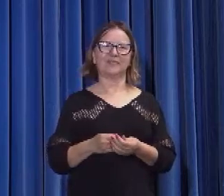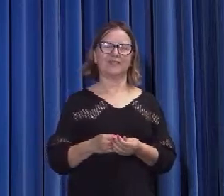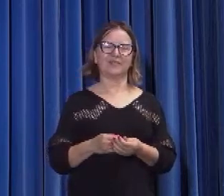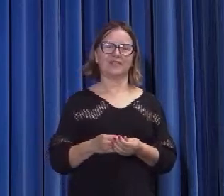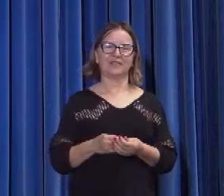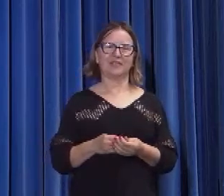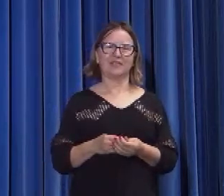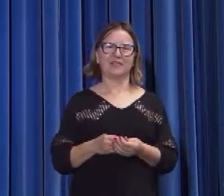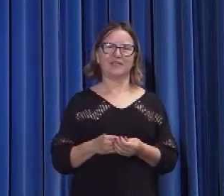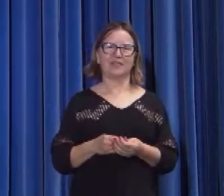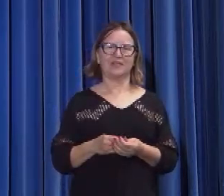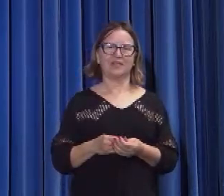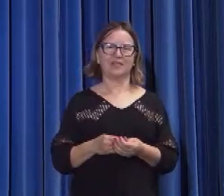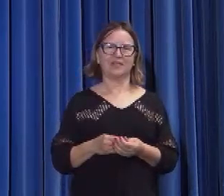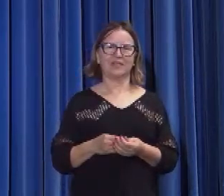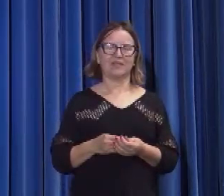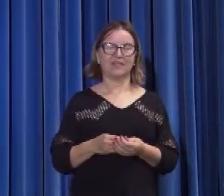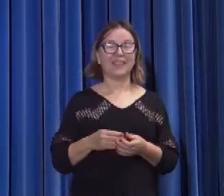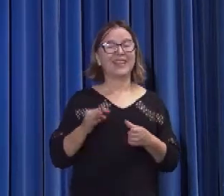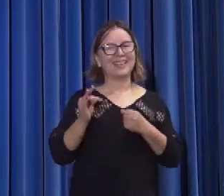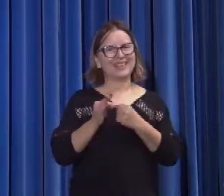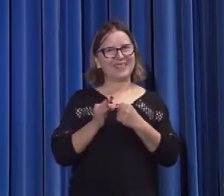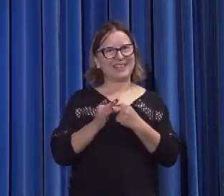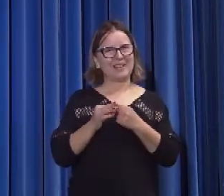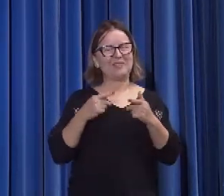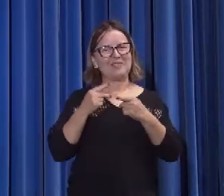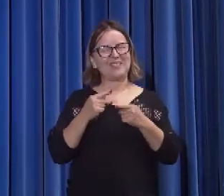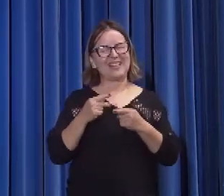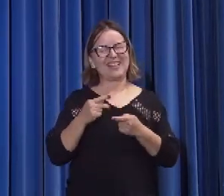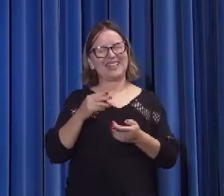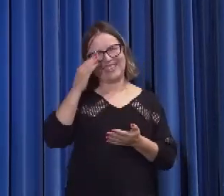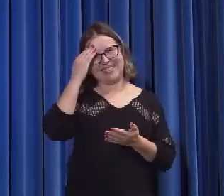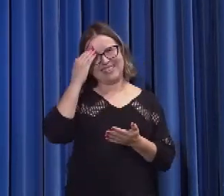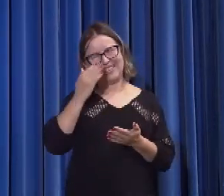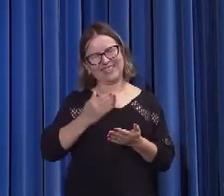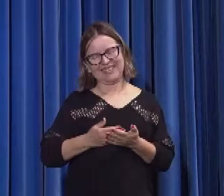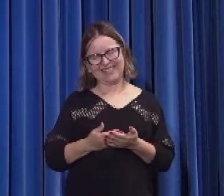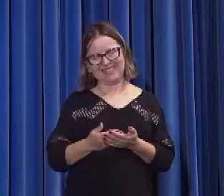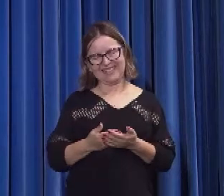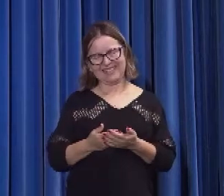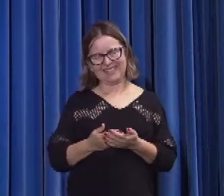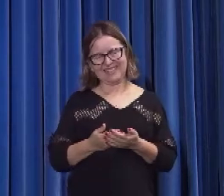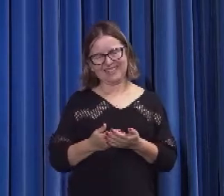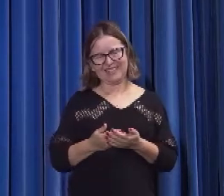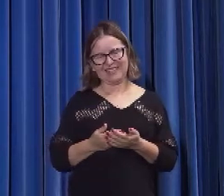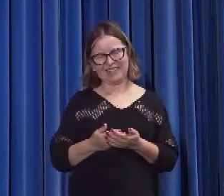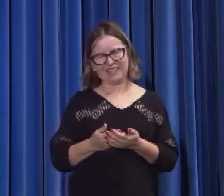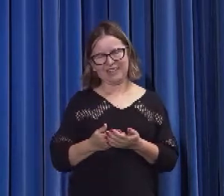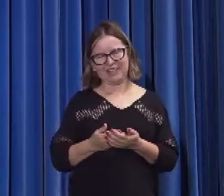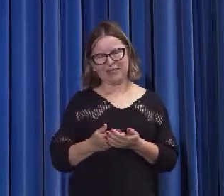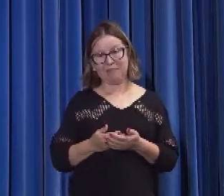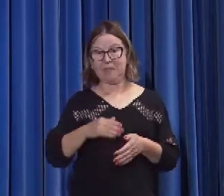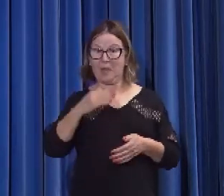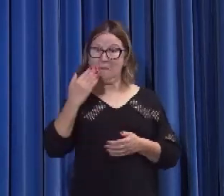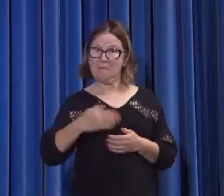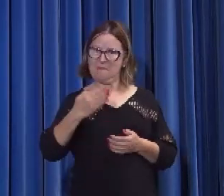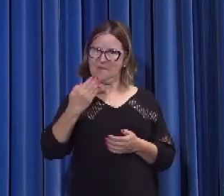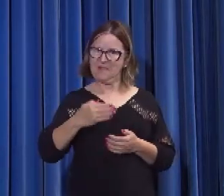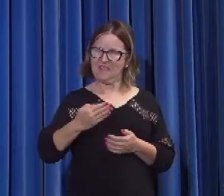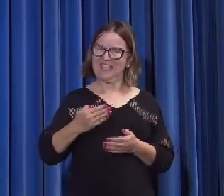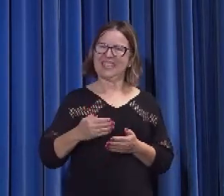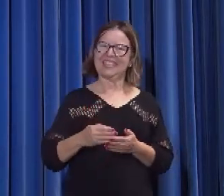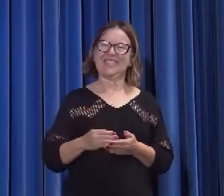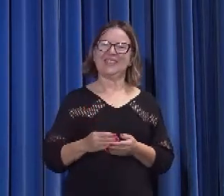como perda. Tiago está dizendo para considerar egeomai, a provação.